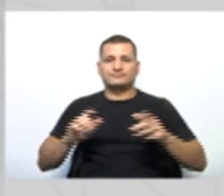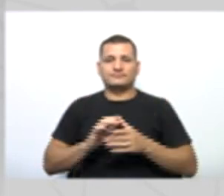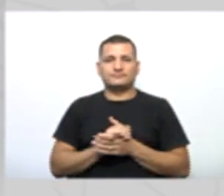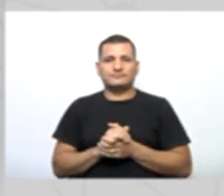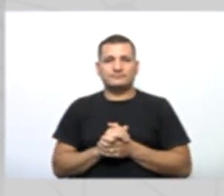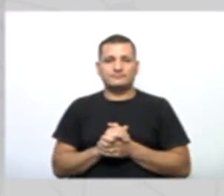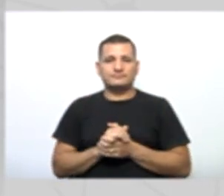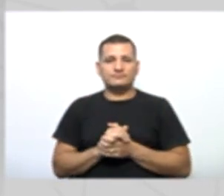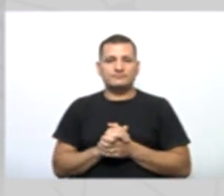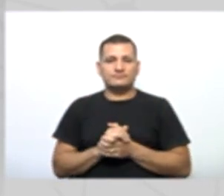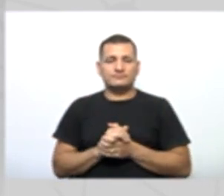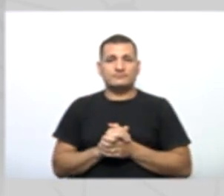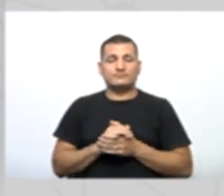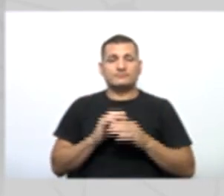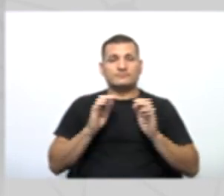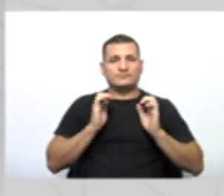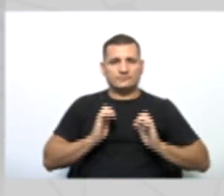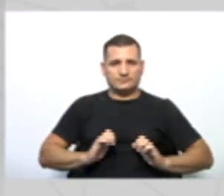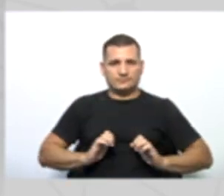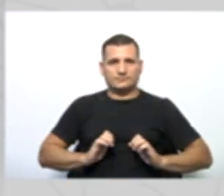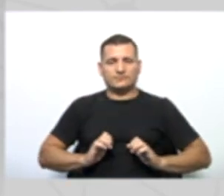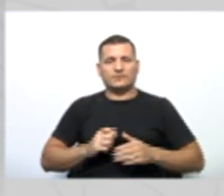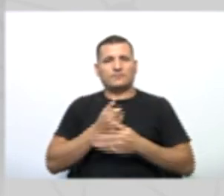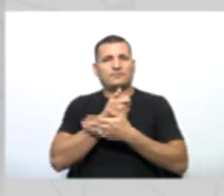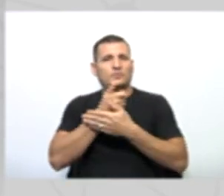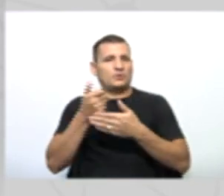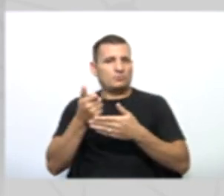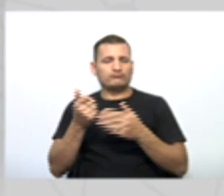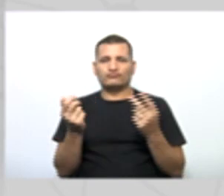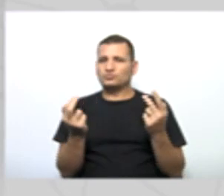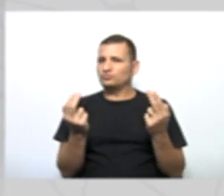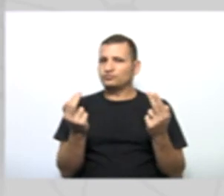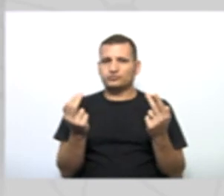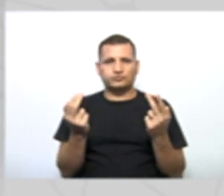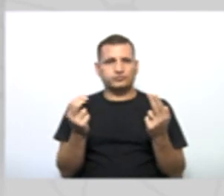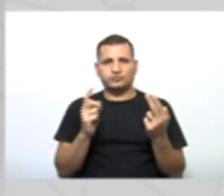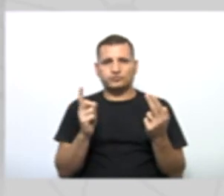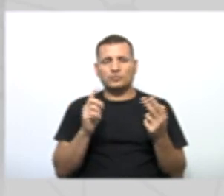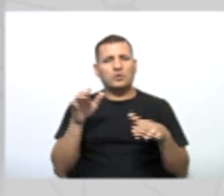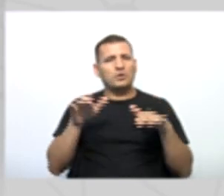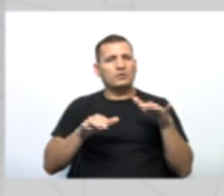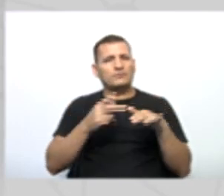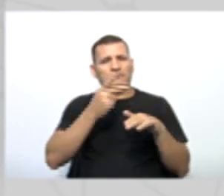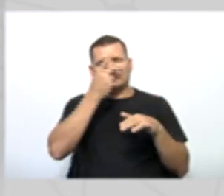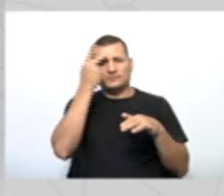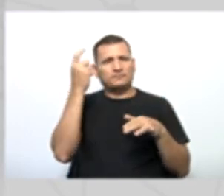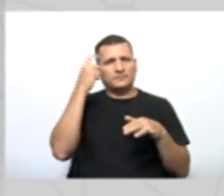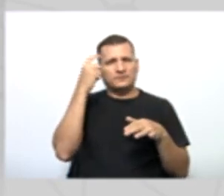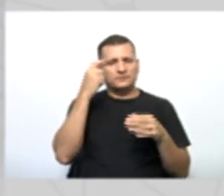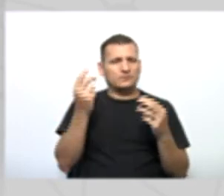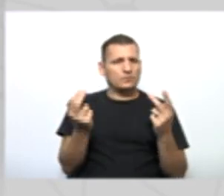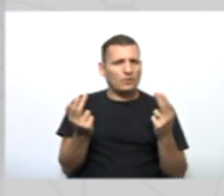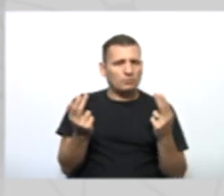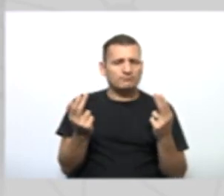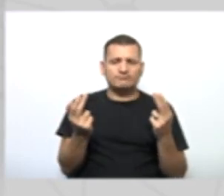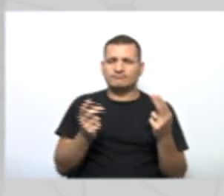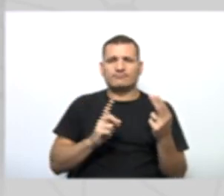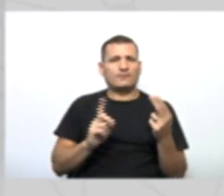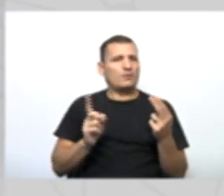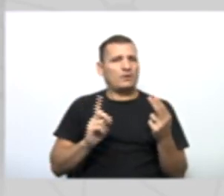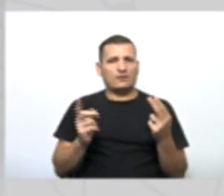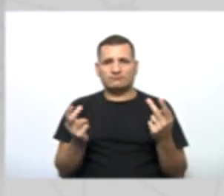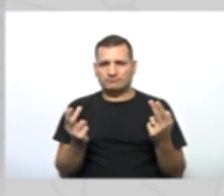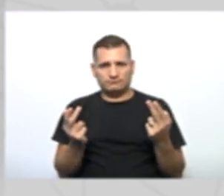seja, ética e moral não são sinônimos, como às vezes a gente usa no nosso dia a dia, como se ética e moral fossem a